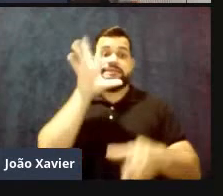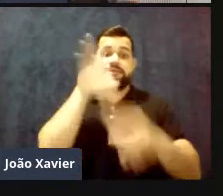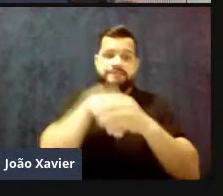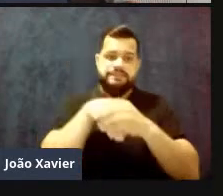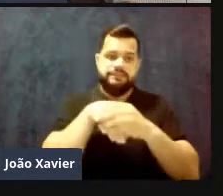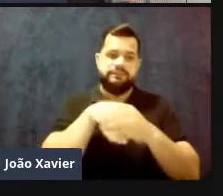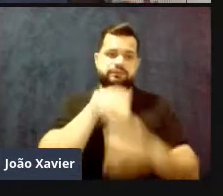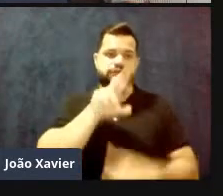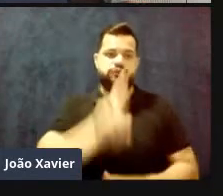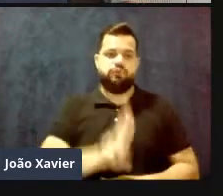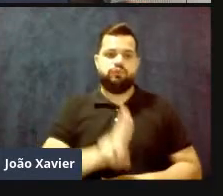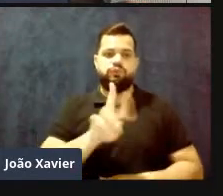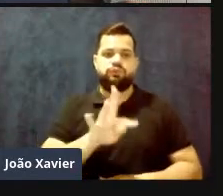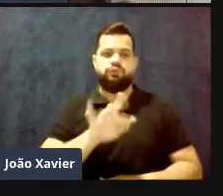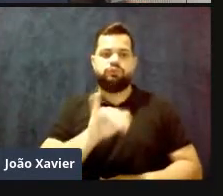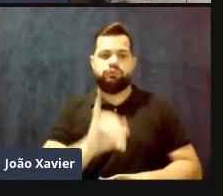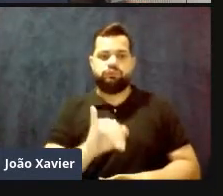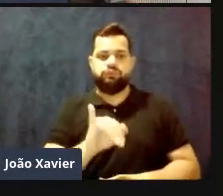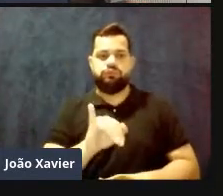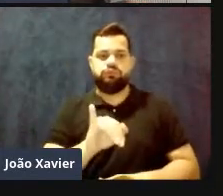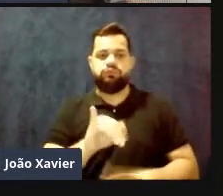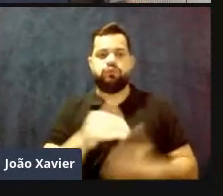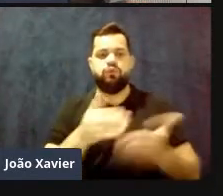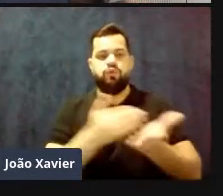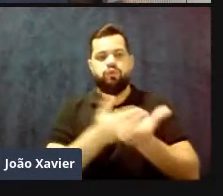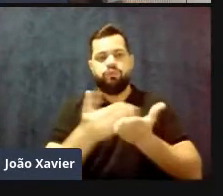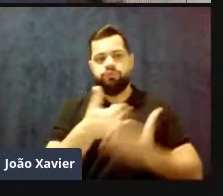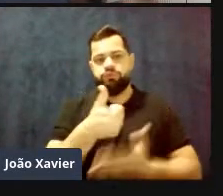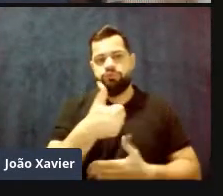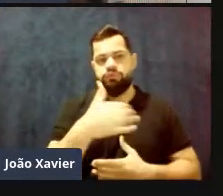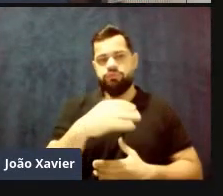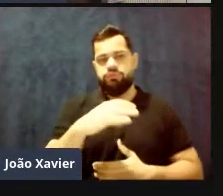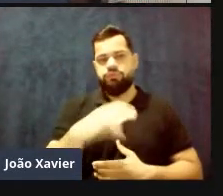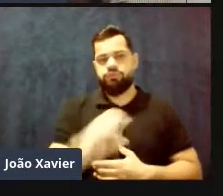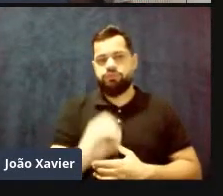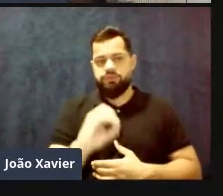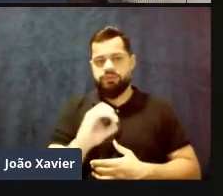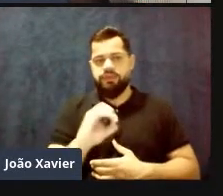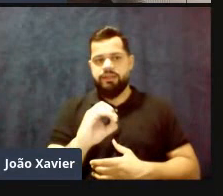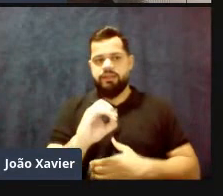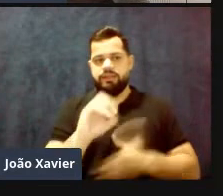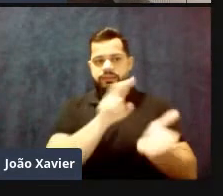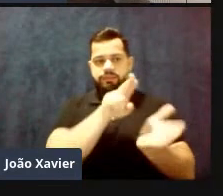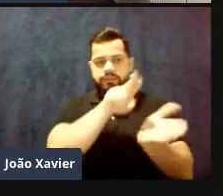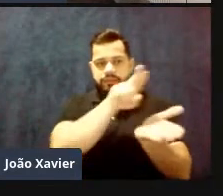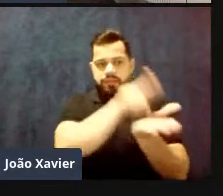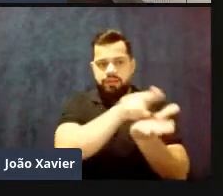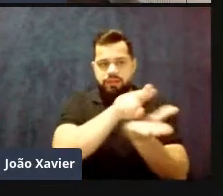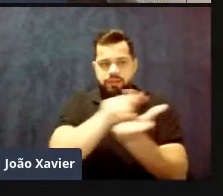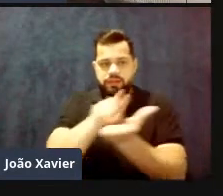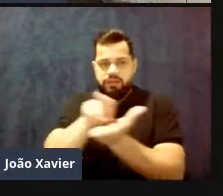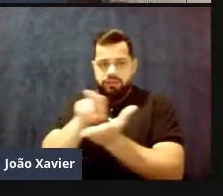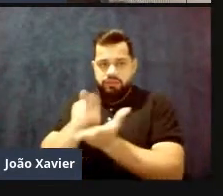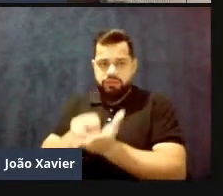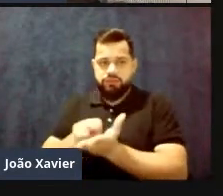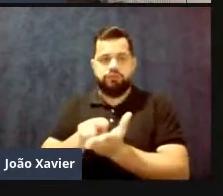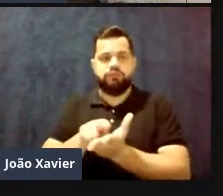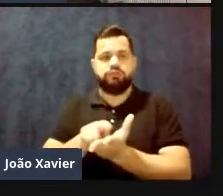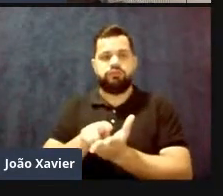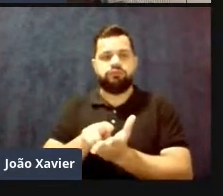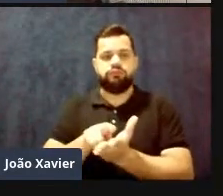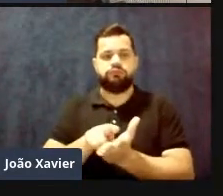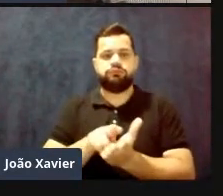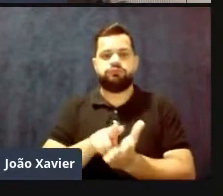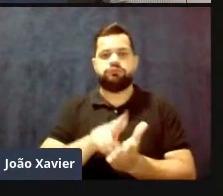foi inaugurada inicialmente com 10 leitos, mas tomou uma proporção estratosférica de pedidos de vaga e de necessidade de pacientes para terapia intensiva